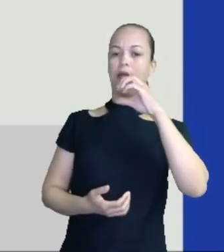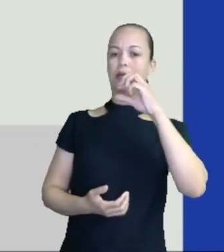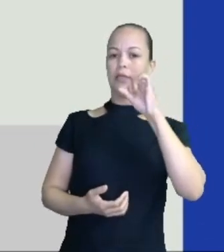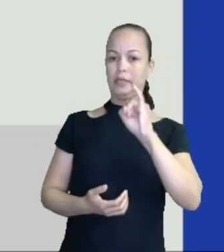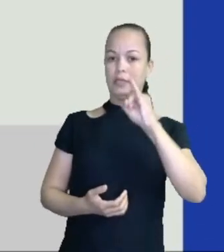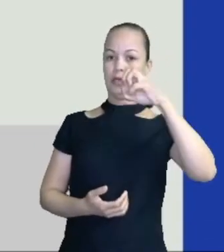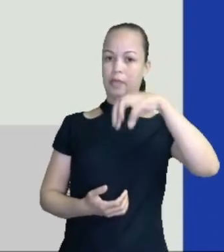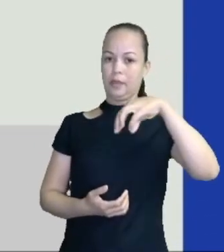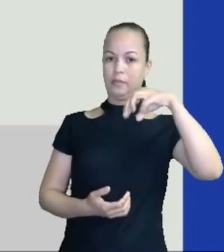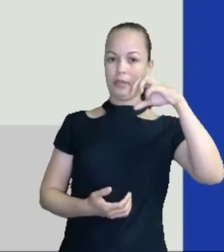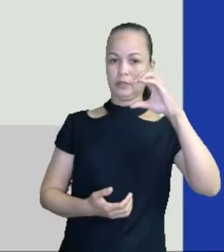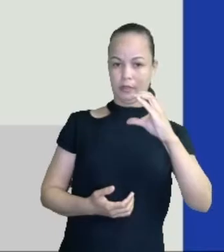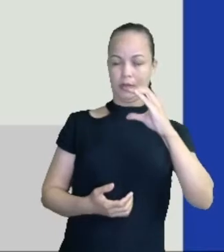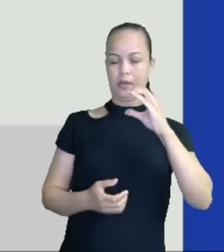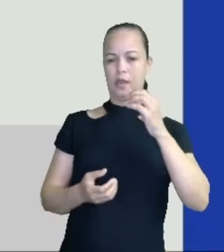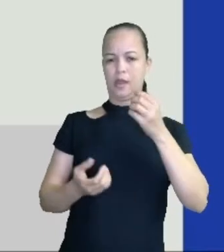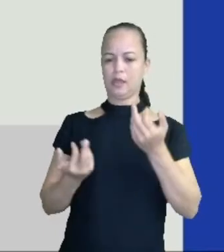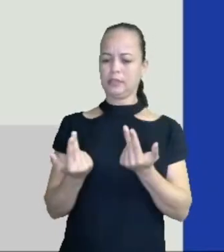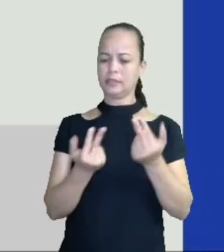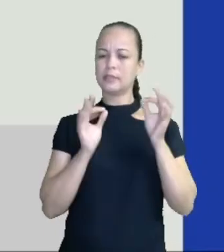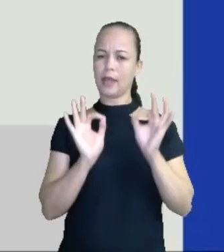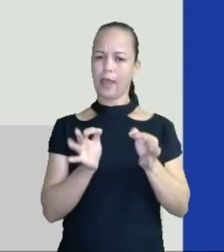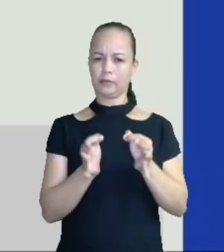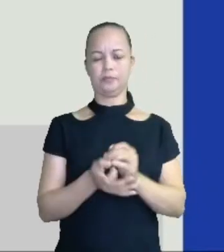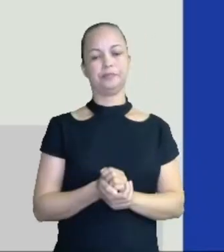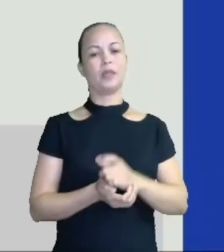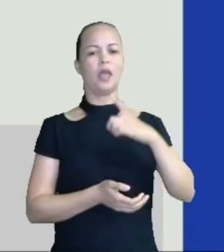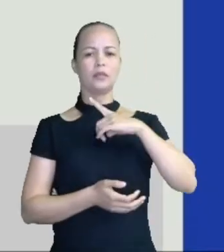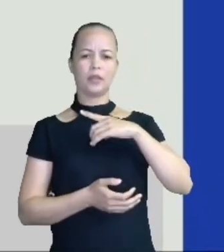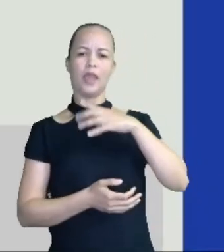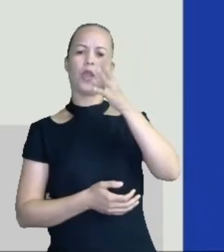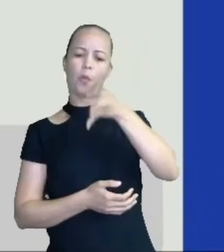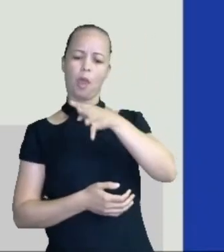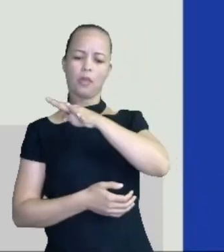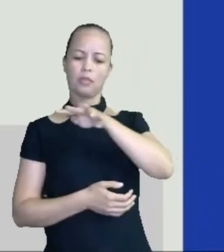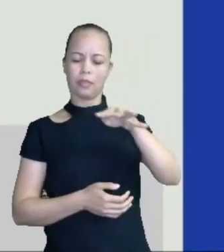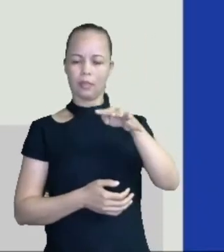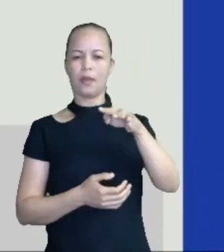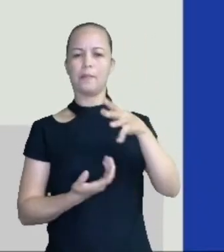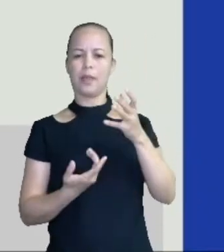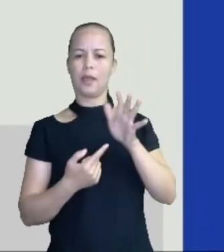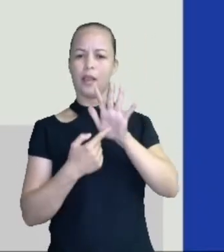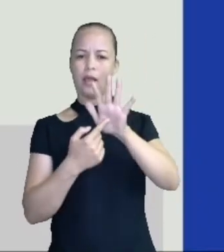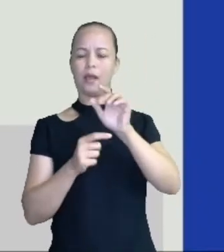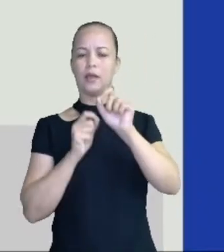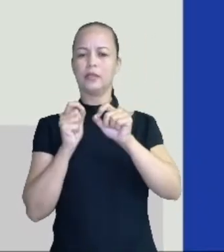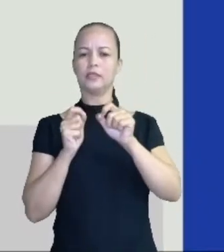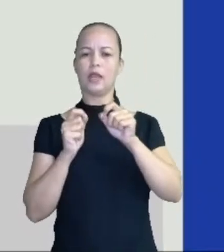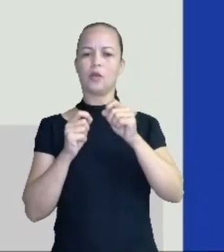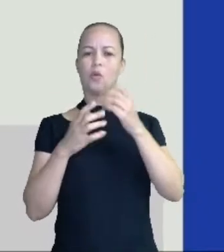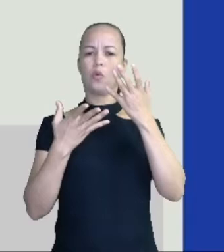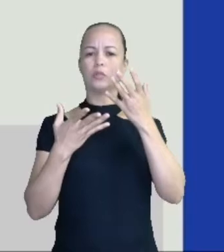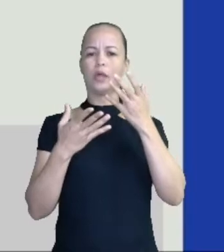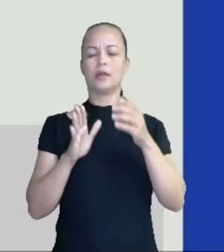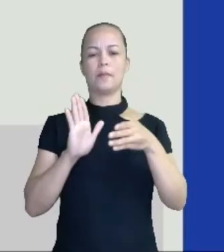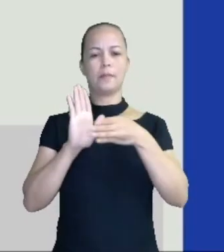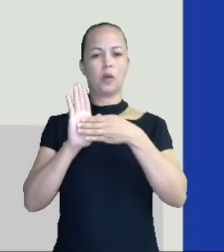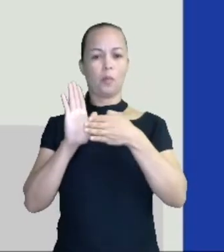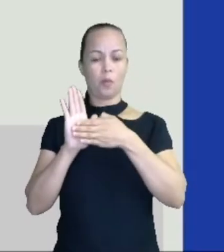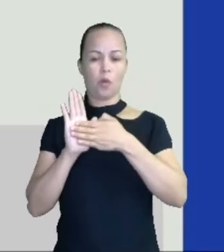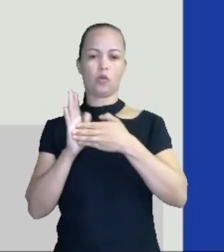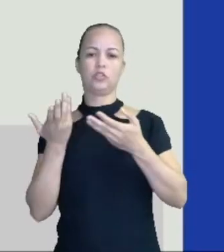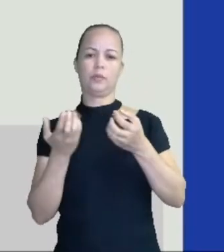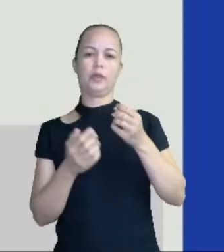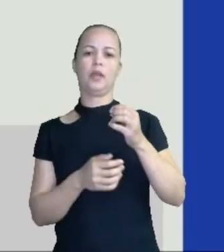sobrepeso? Existe lá uma tabelinha, né, onde nós vamos observar, e de acordo com essa tabela, que é proposta